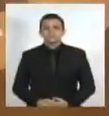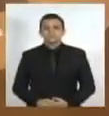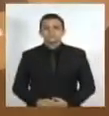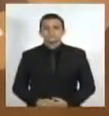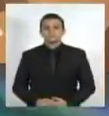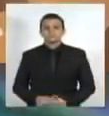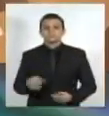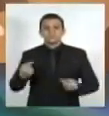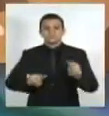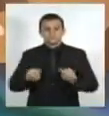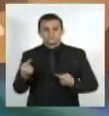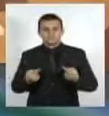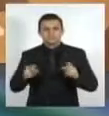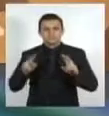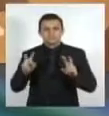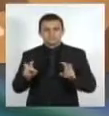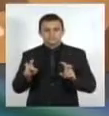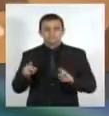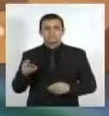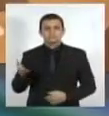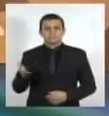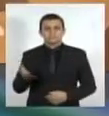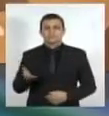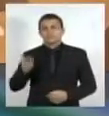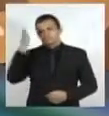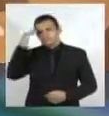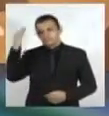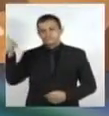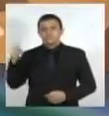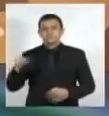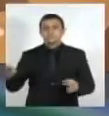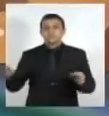essa briga famosa só não terminou num